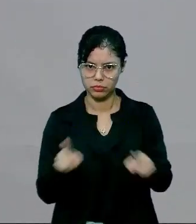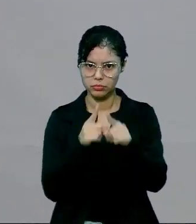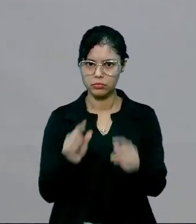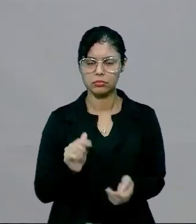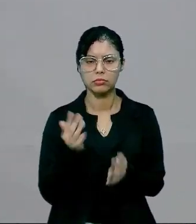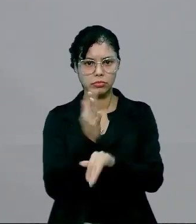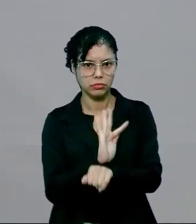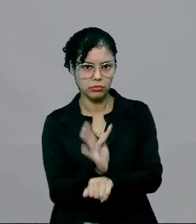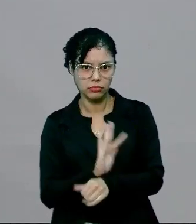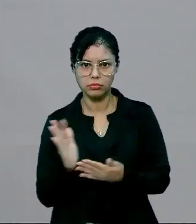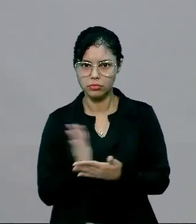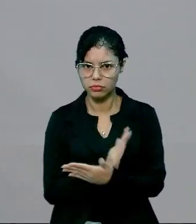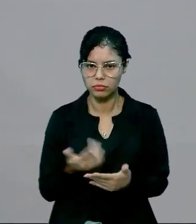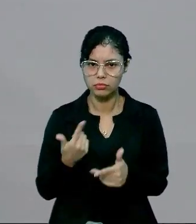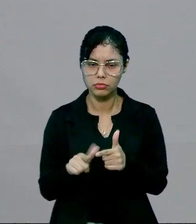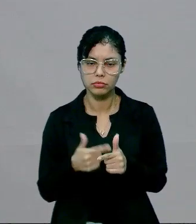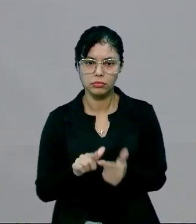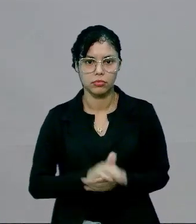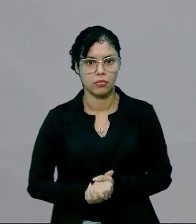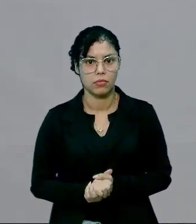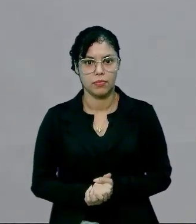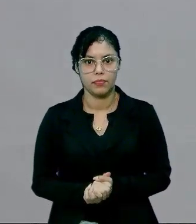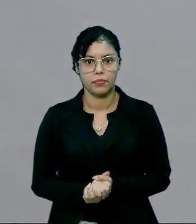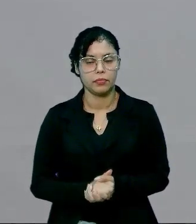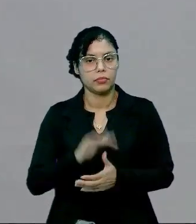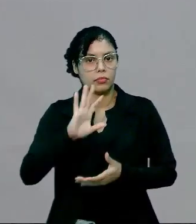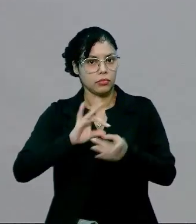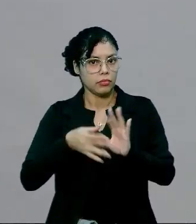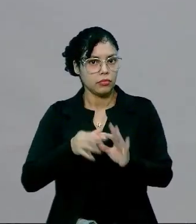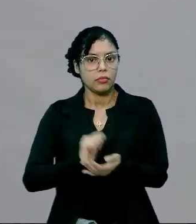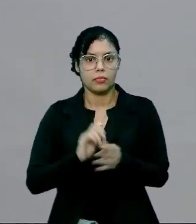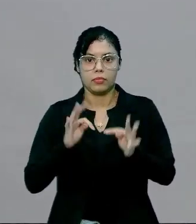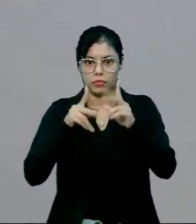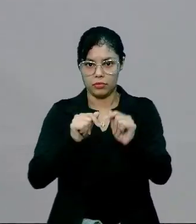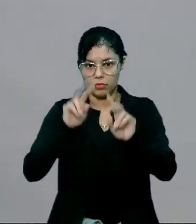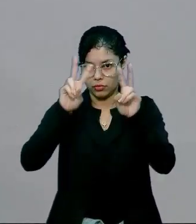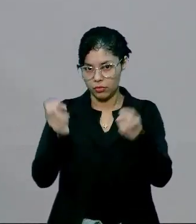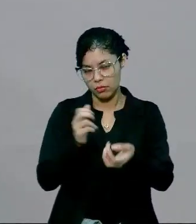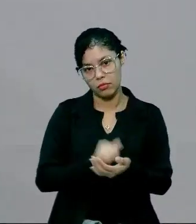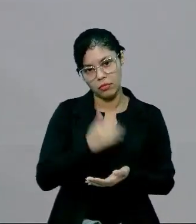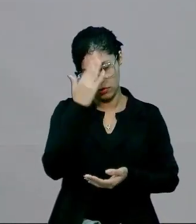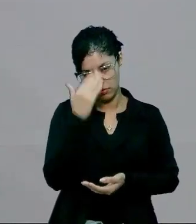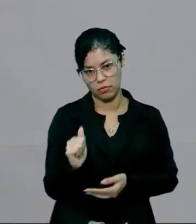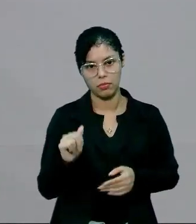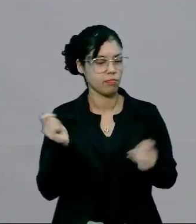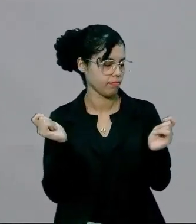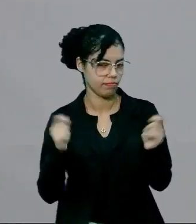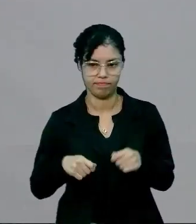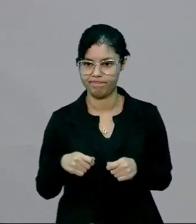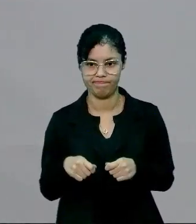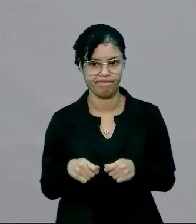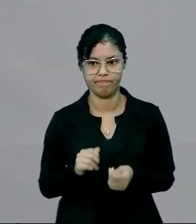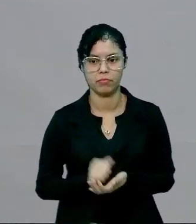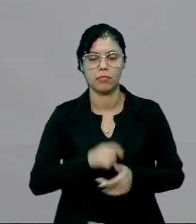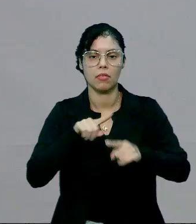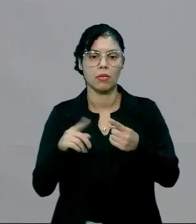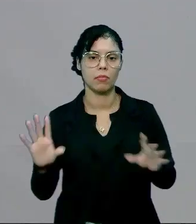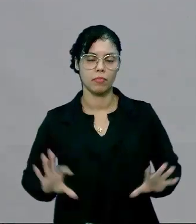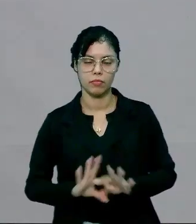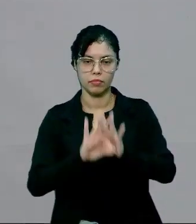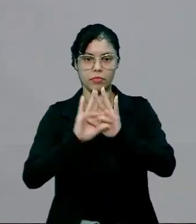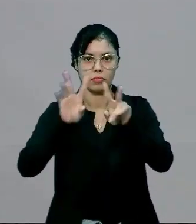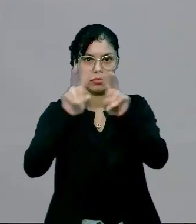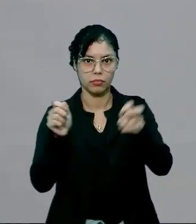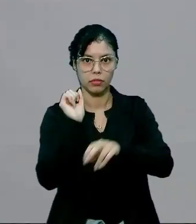de filmes e algumas situações e aí quer contextualizar com todos os temas. Aí nós sabemos que isso não é possível, né? Mas se tiver relação